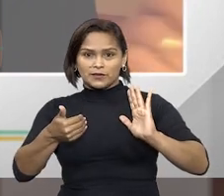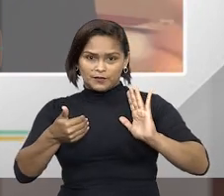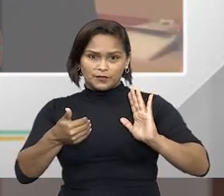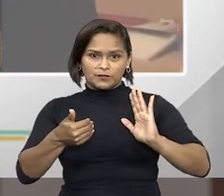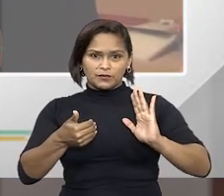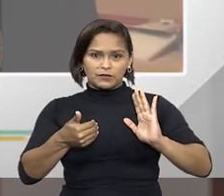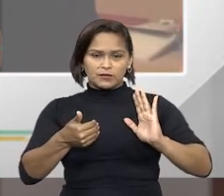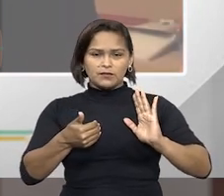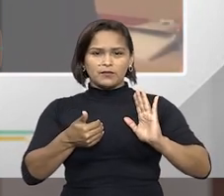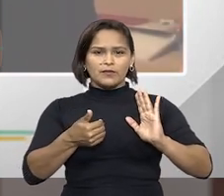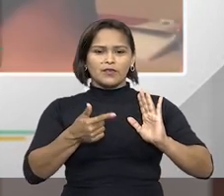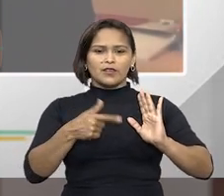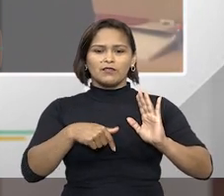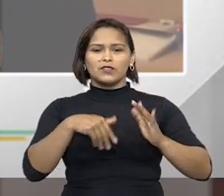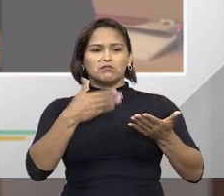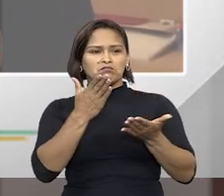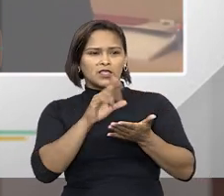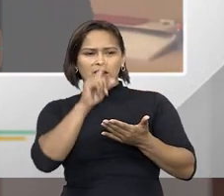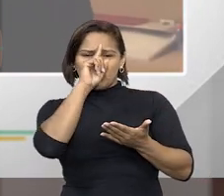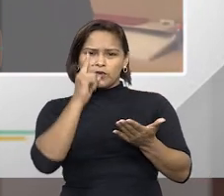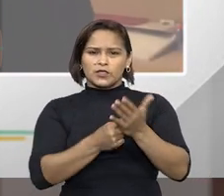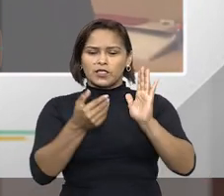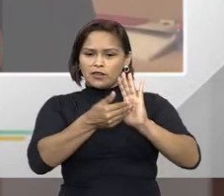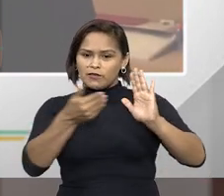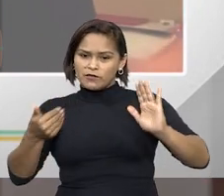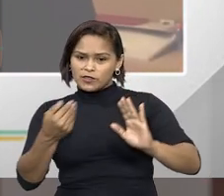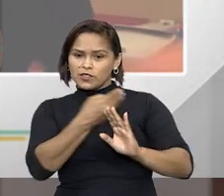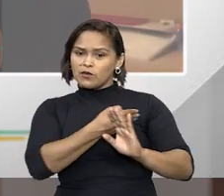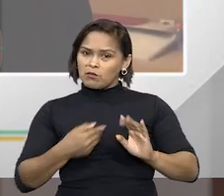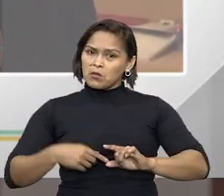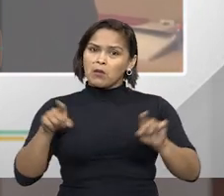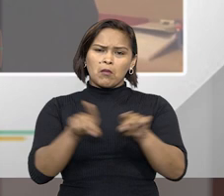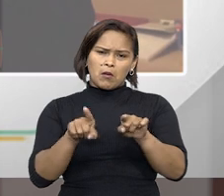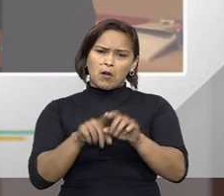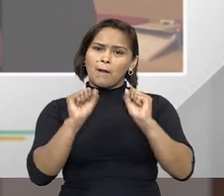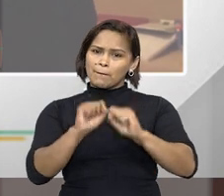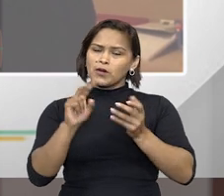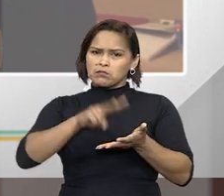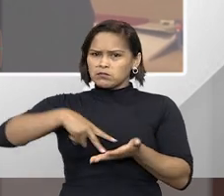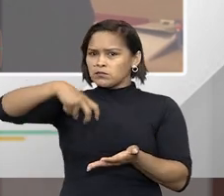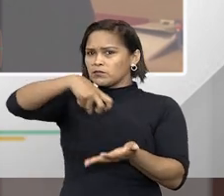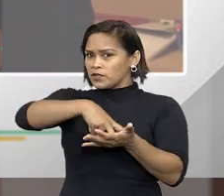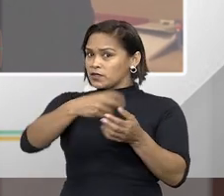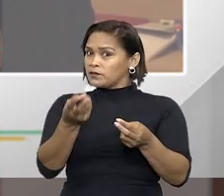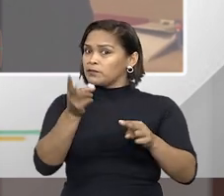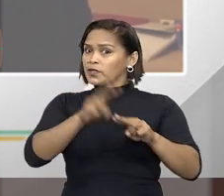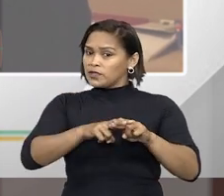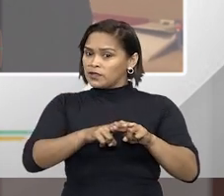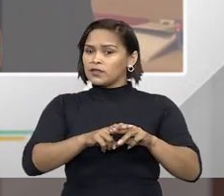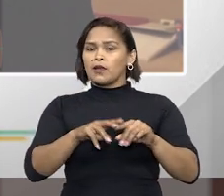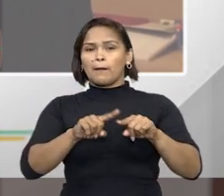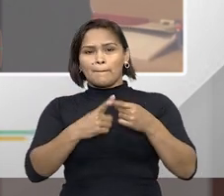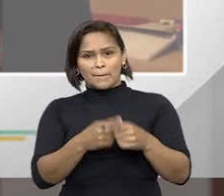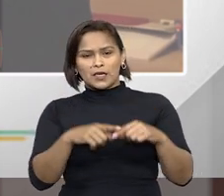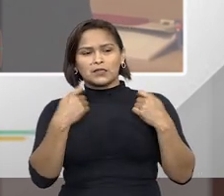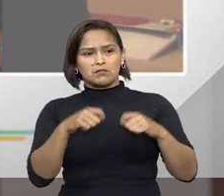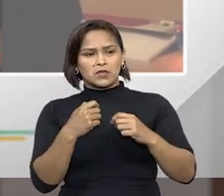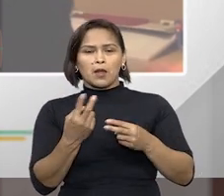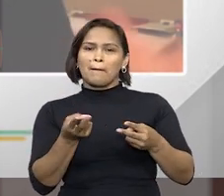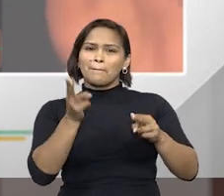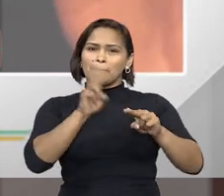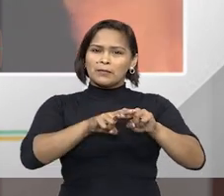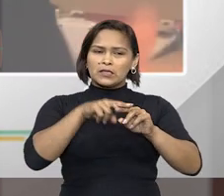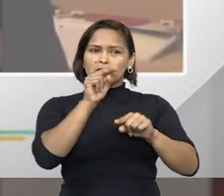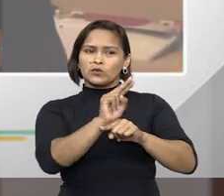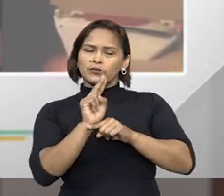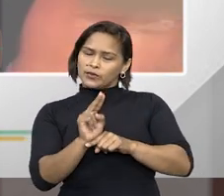decretar o afastamento do cargo, ele pode até mandar prender, né? Nas hipóteses que forem que couber prisão preventiva, etc. Então, você